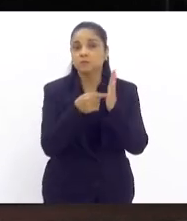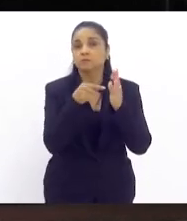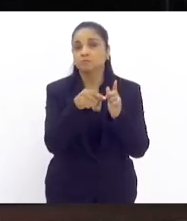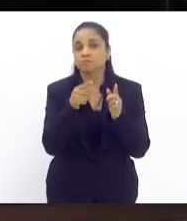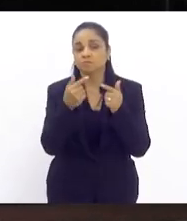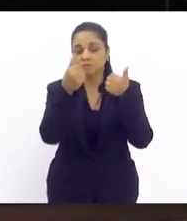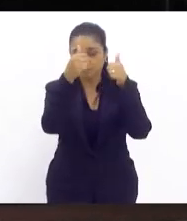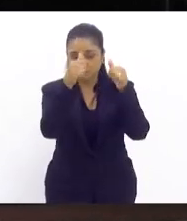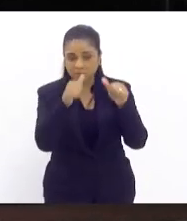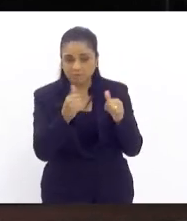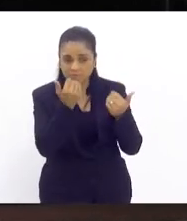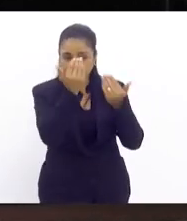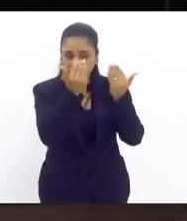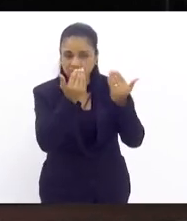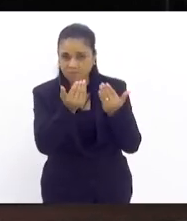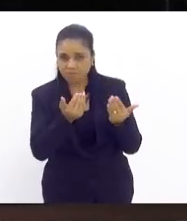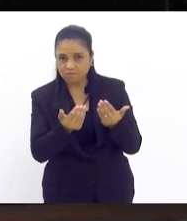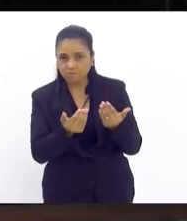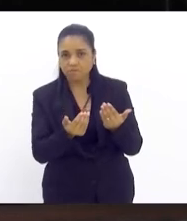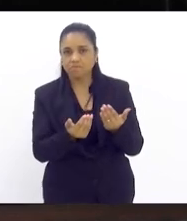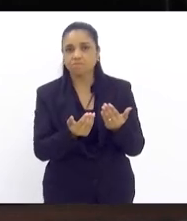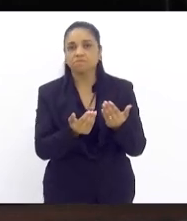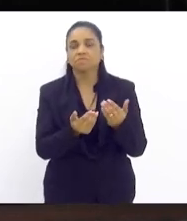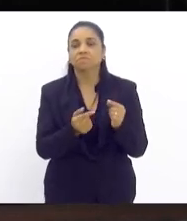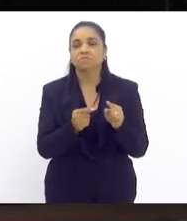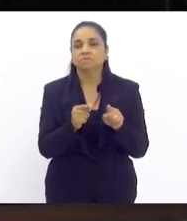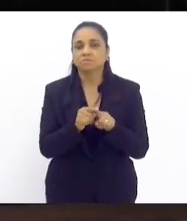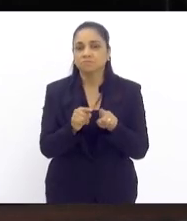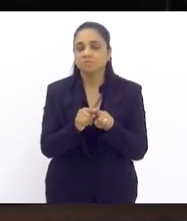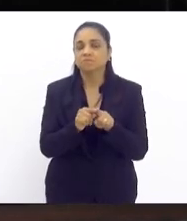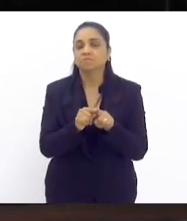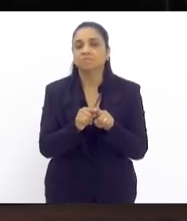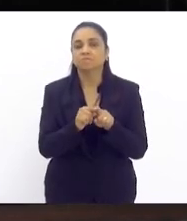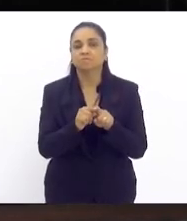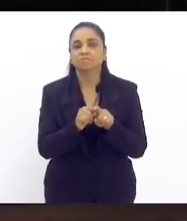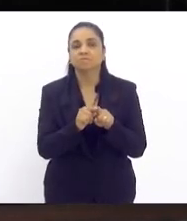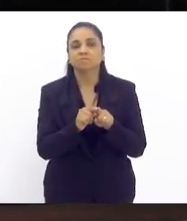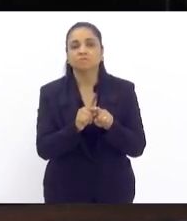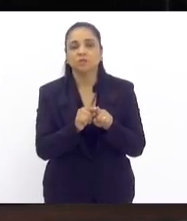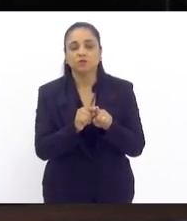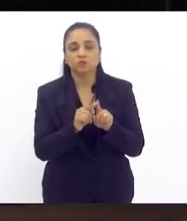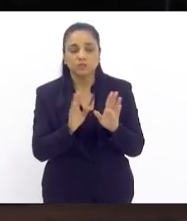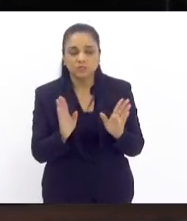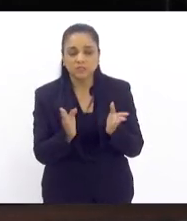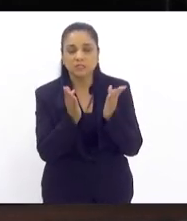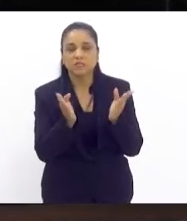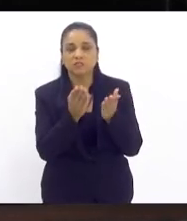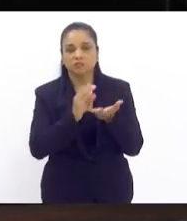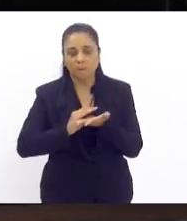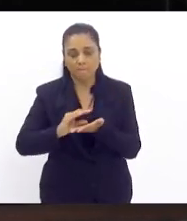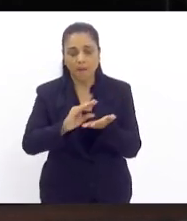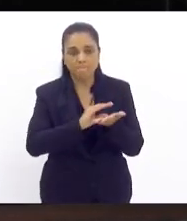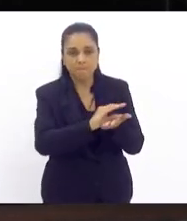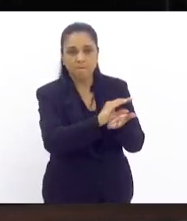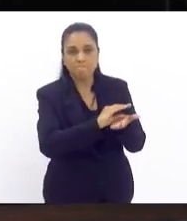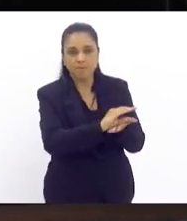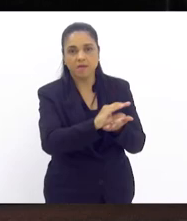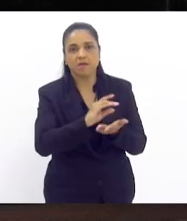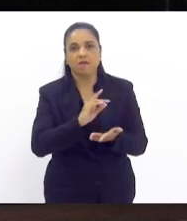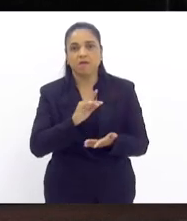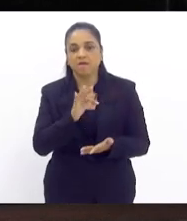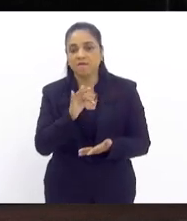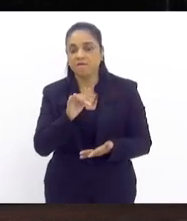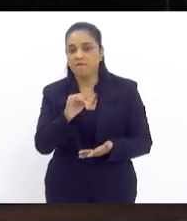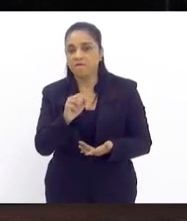da reconsideração exatamente da questão dos incentivos os incentivos fiscais.